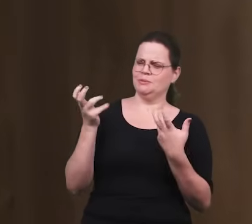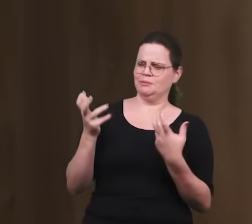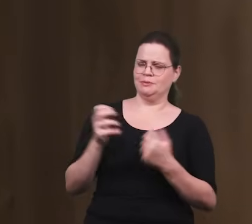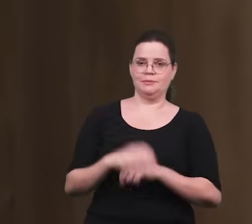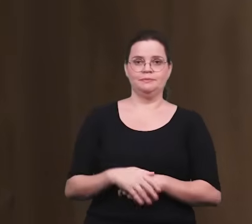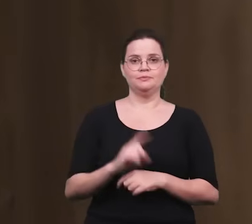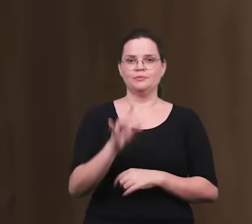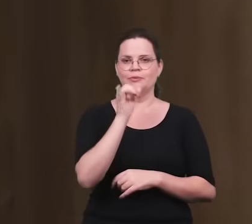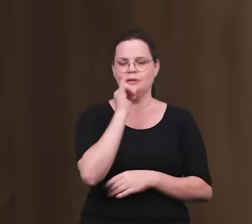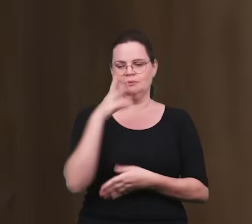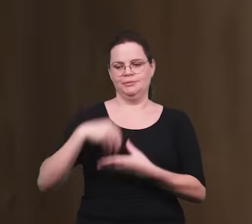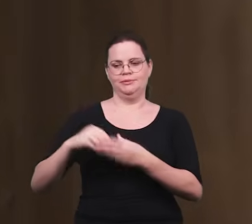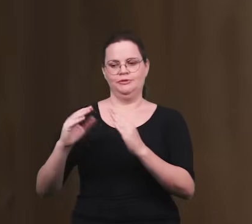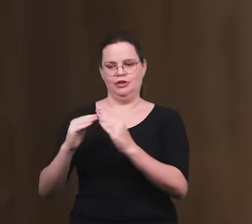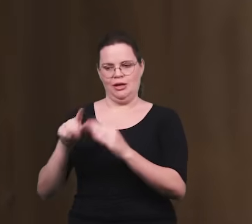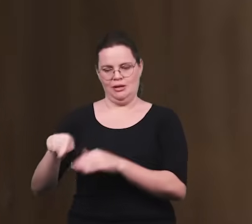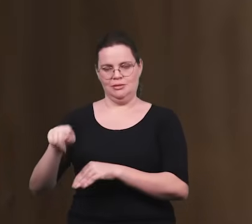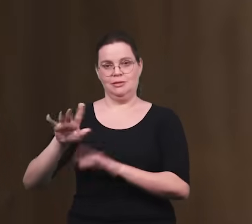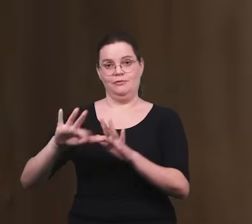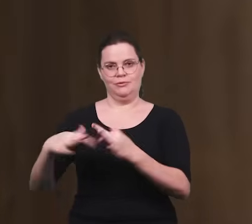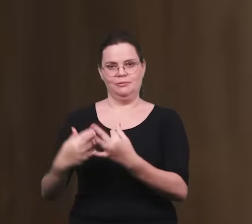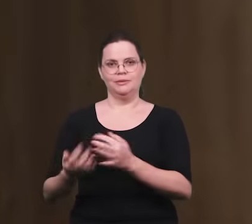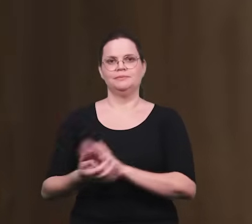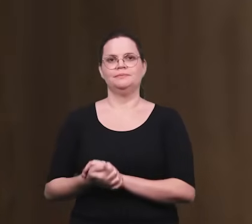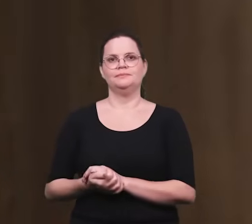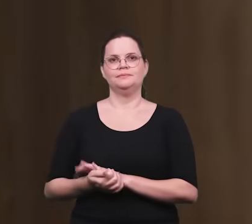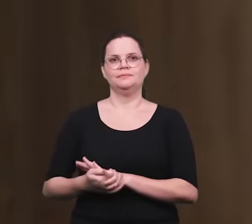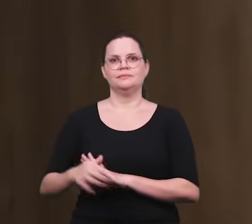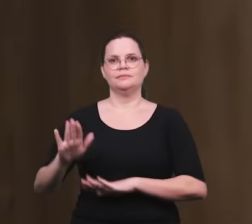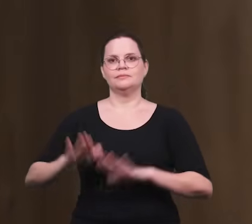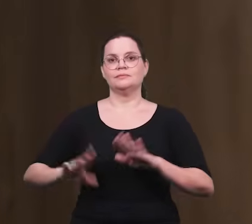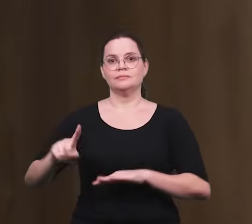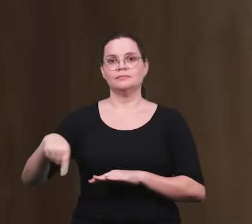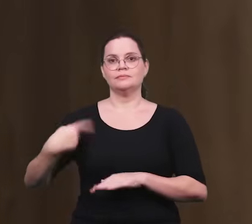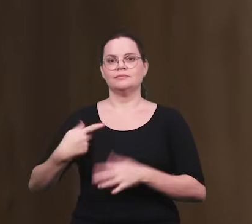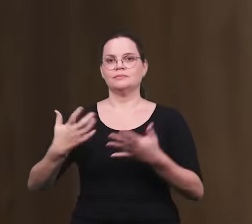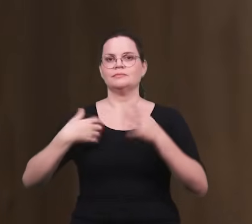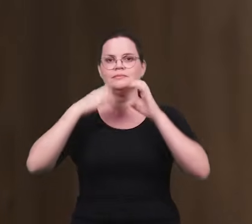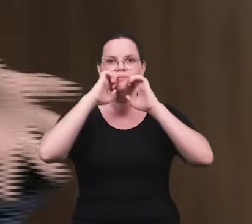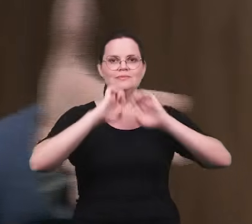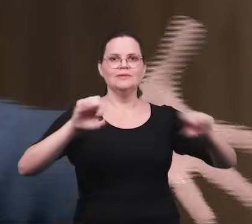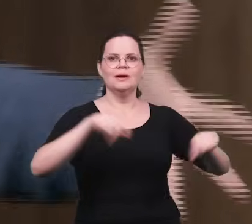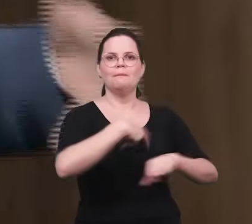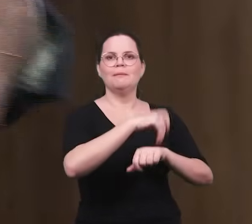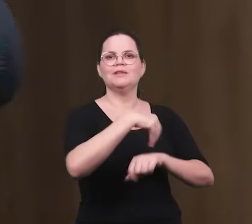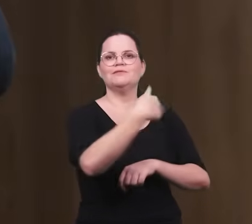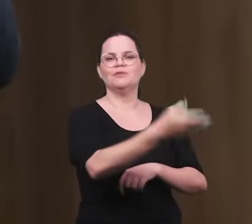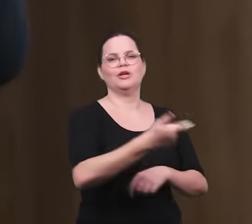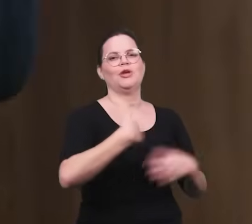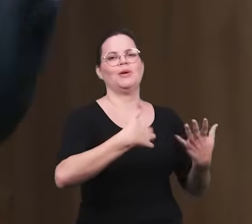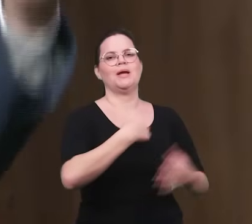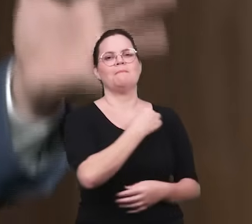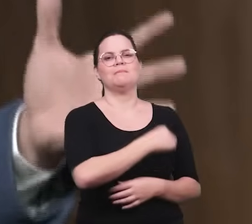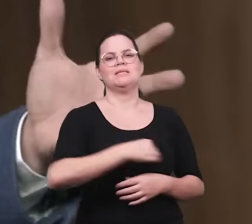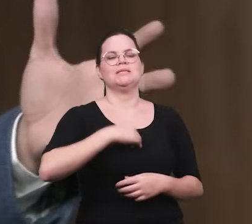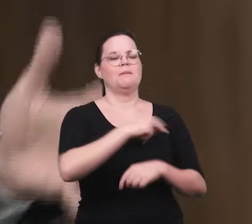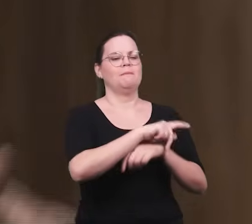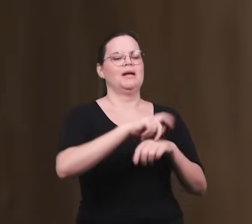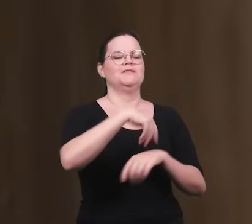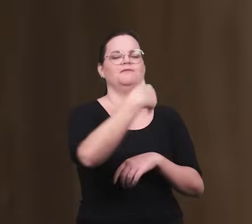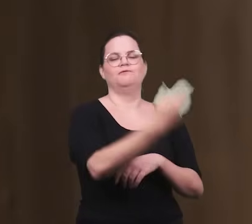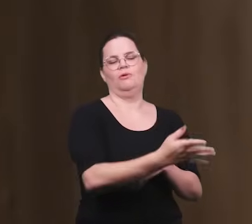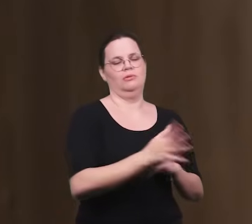do testemunho em casa. Às vezes, a gente quer evangelizar em outro país, né? Eu quero ser um missionário para outro